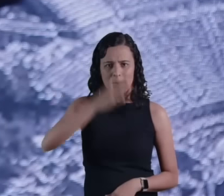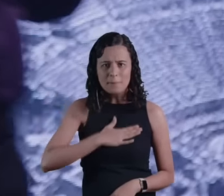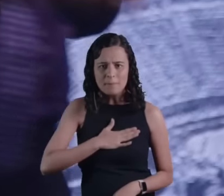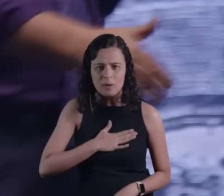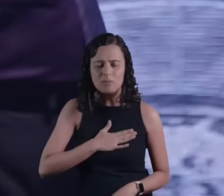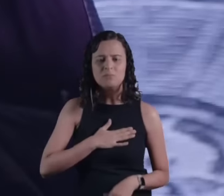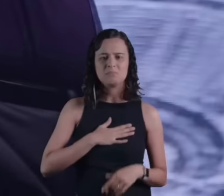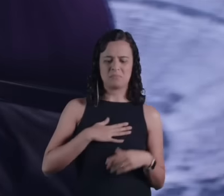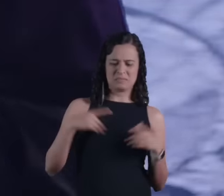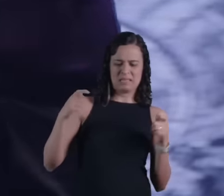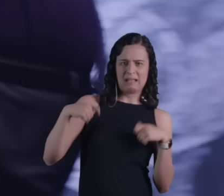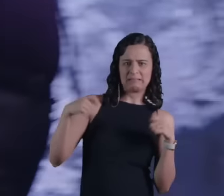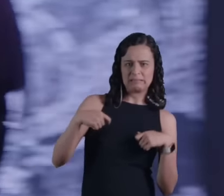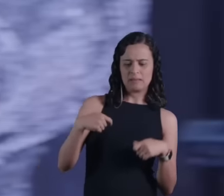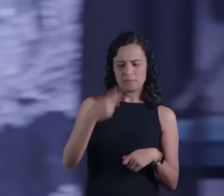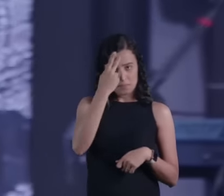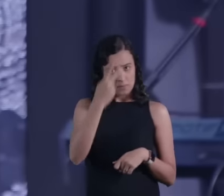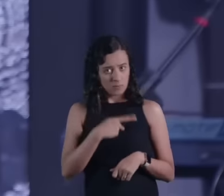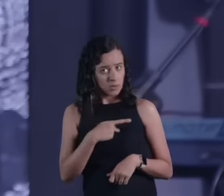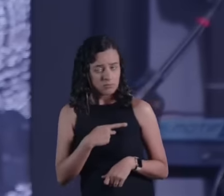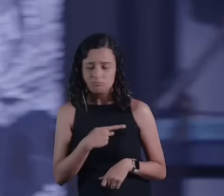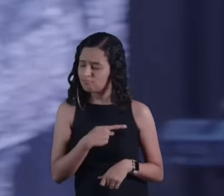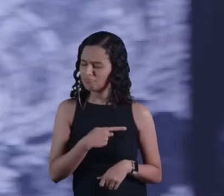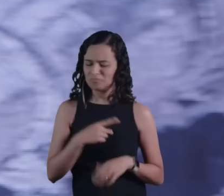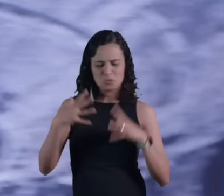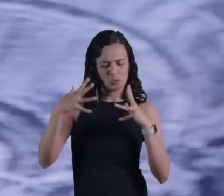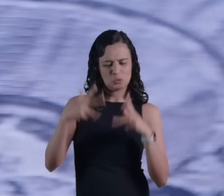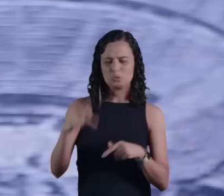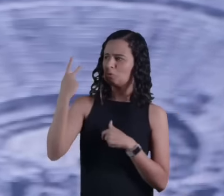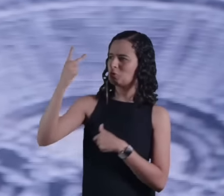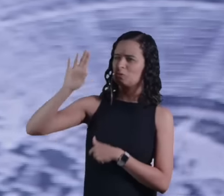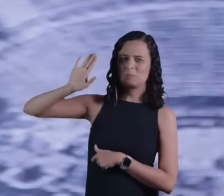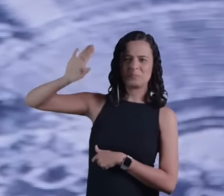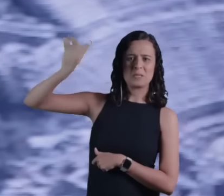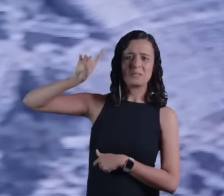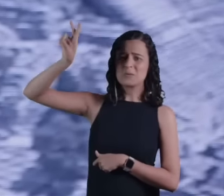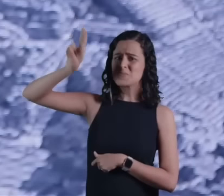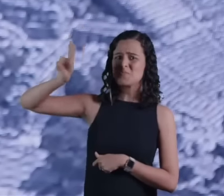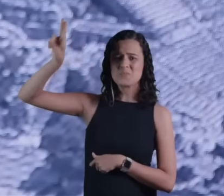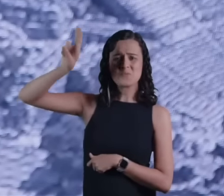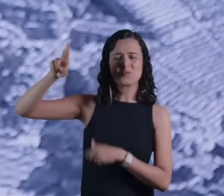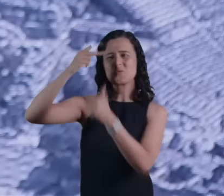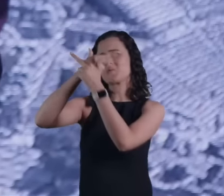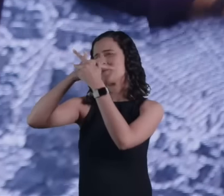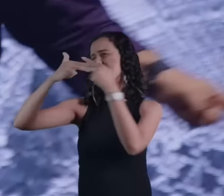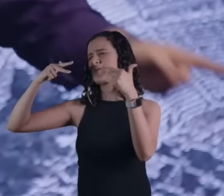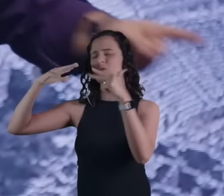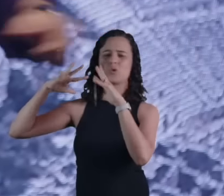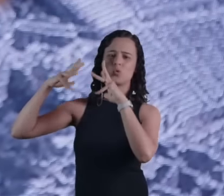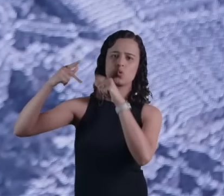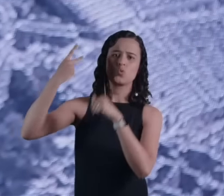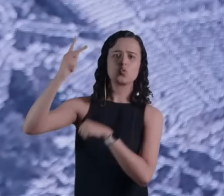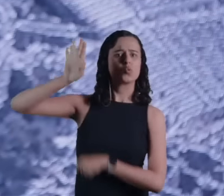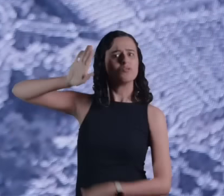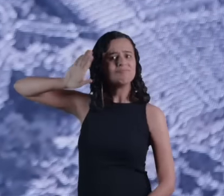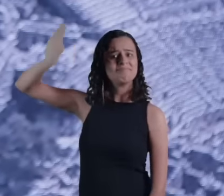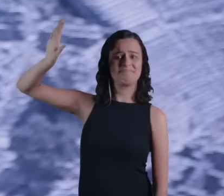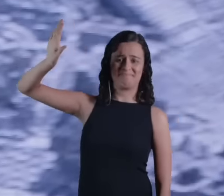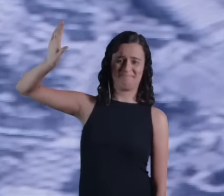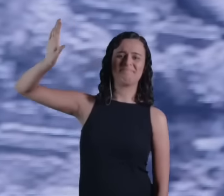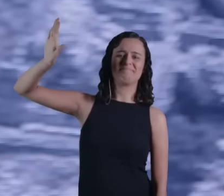meu talento não é meu, tudo é dele, para ele, por meio dele e para ele são todas as coisas, diz